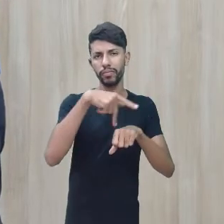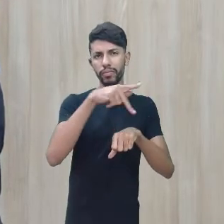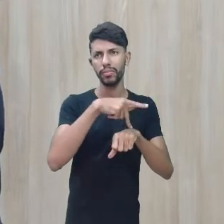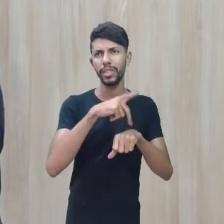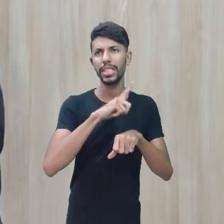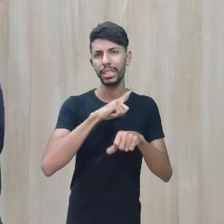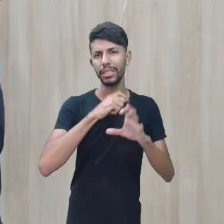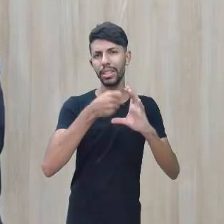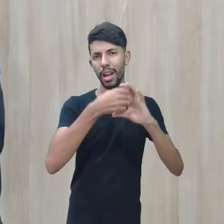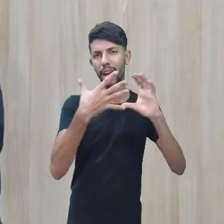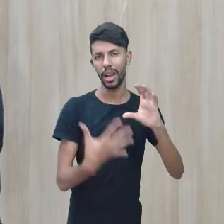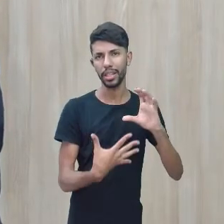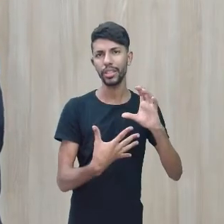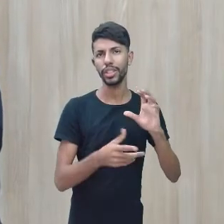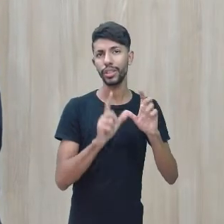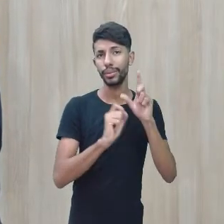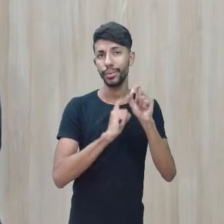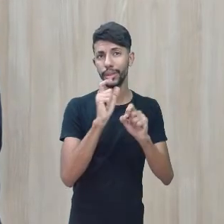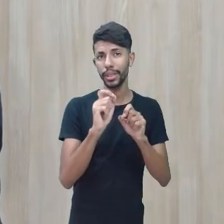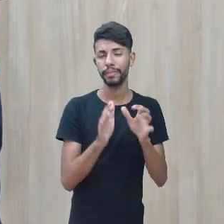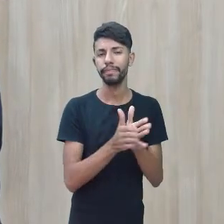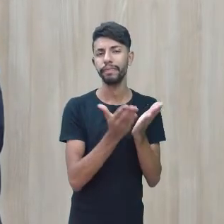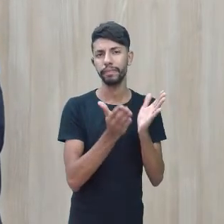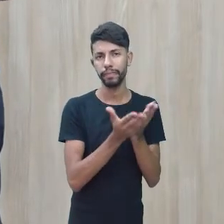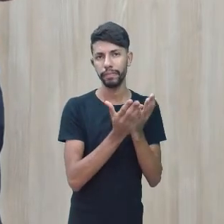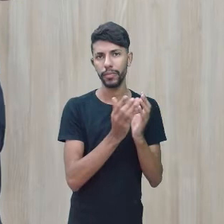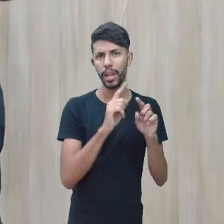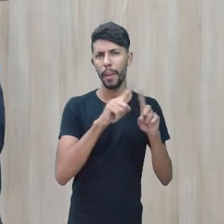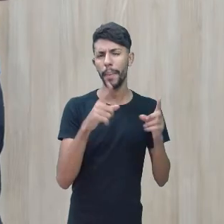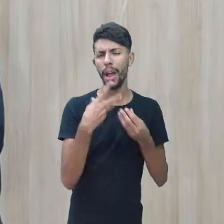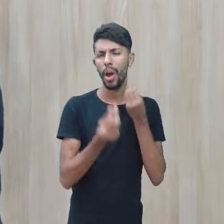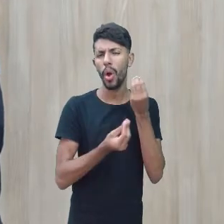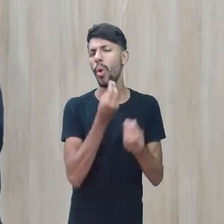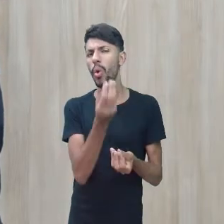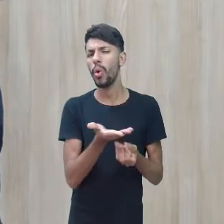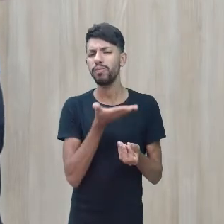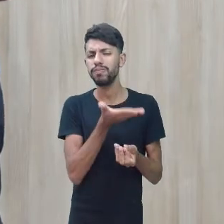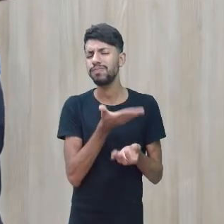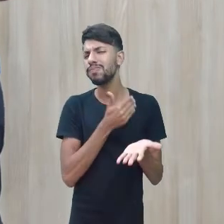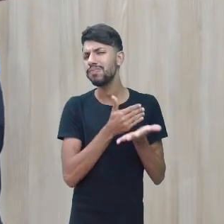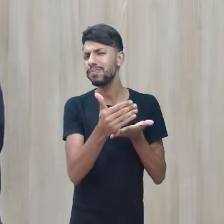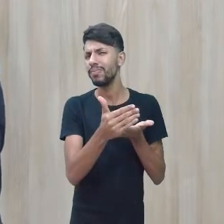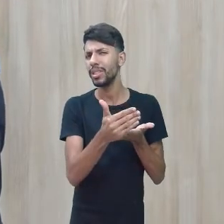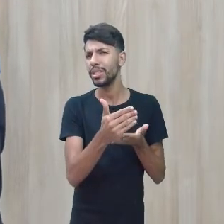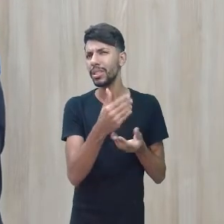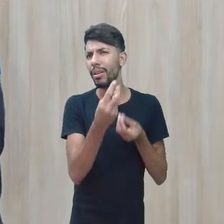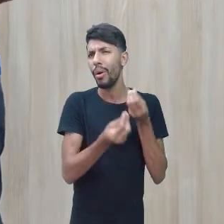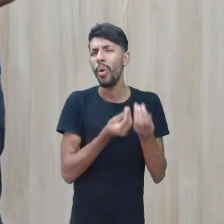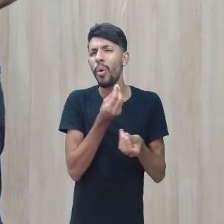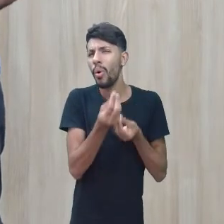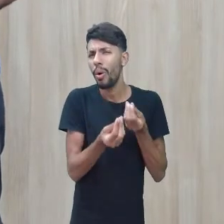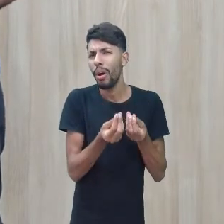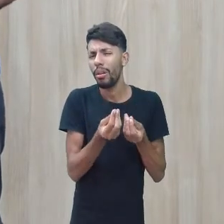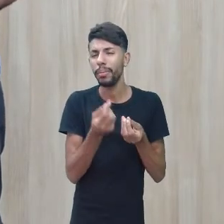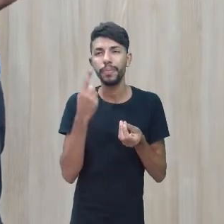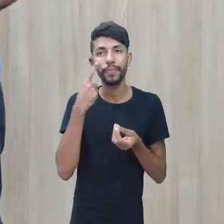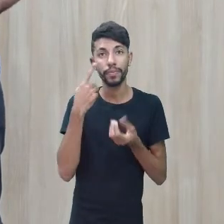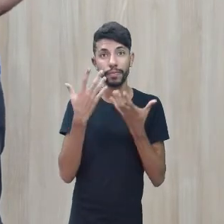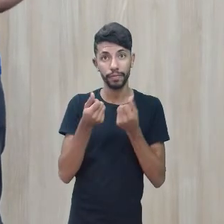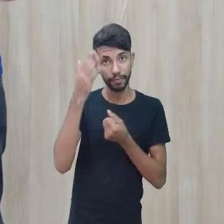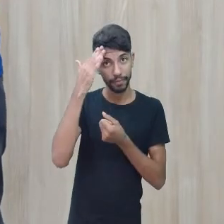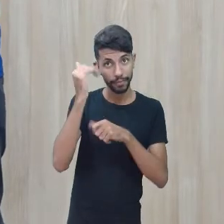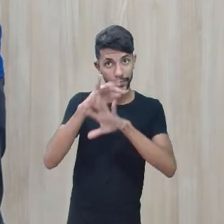ter essa característica de pobreza. Mas como isso começou? Por onde é que isso começa? Vamos entender como foi que